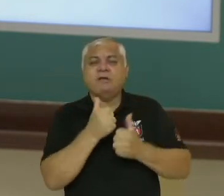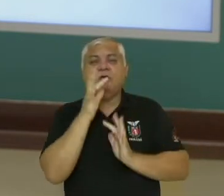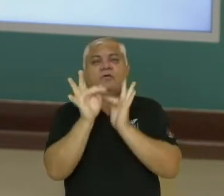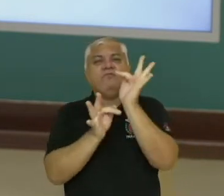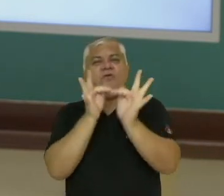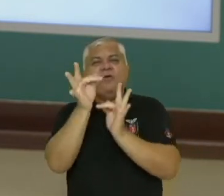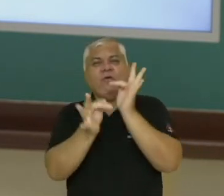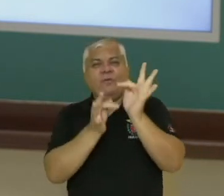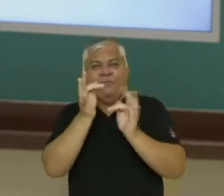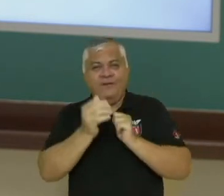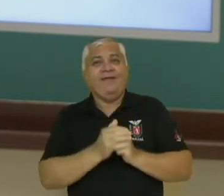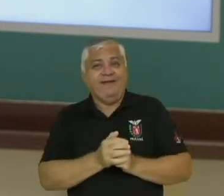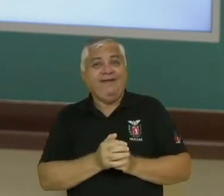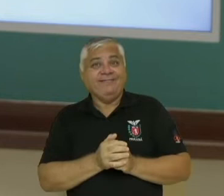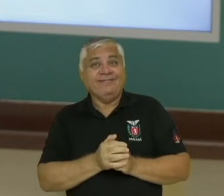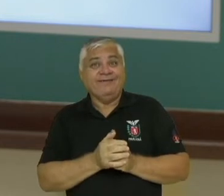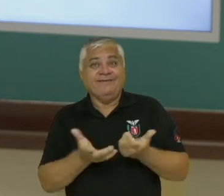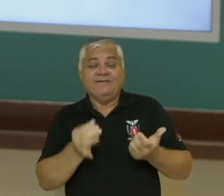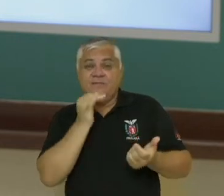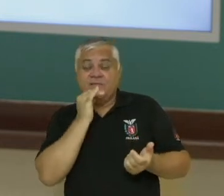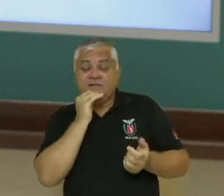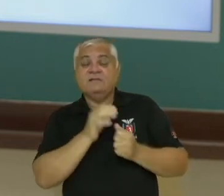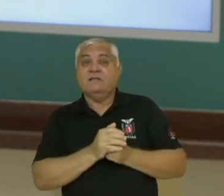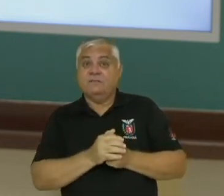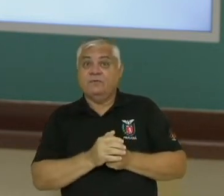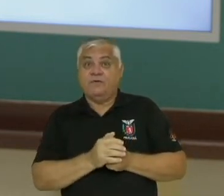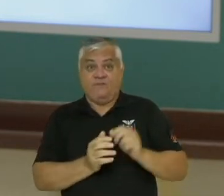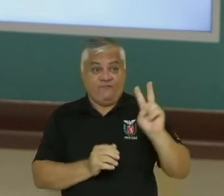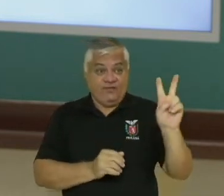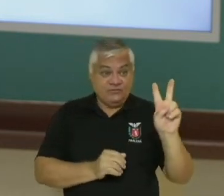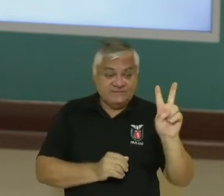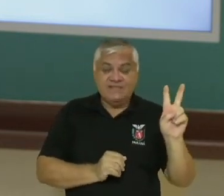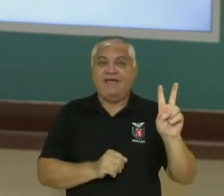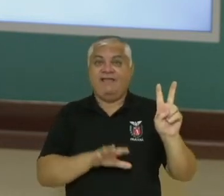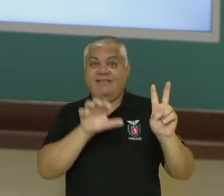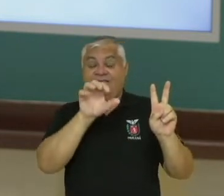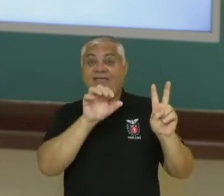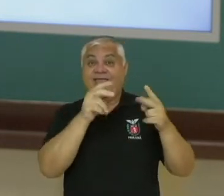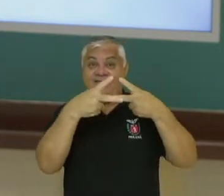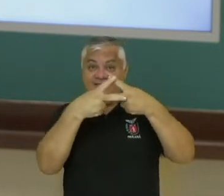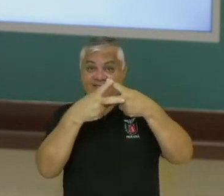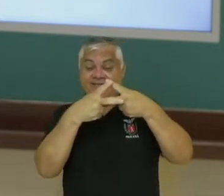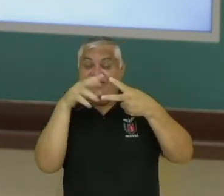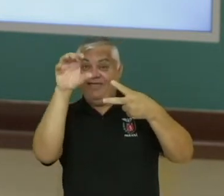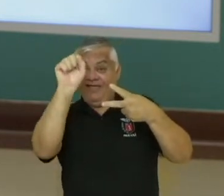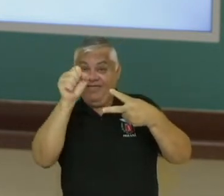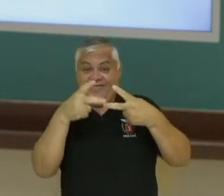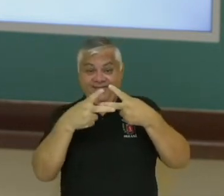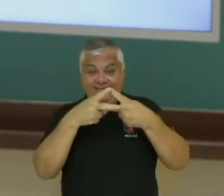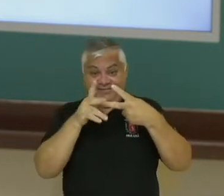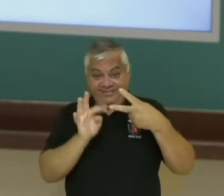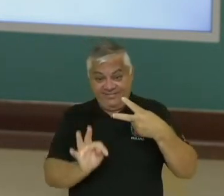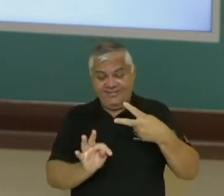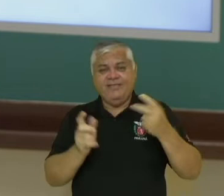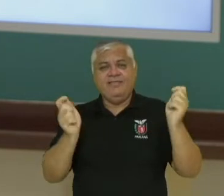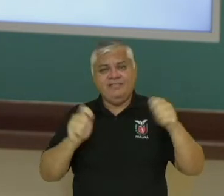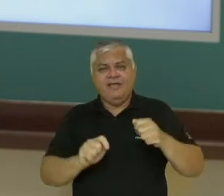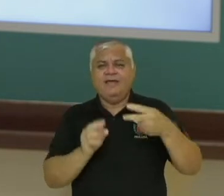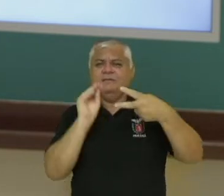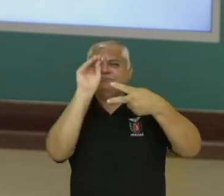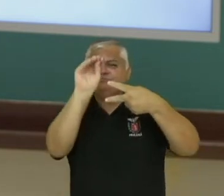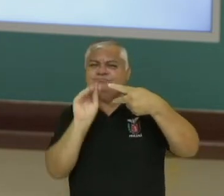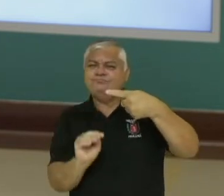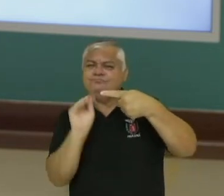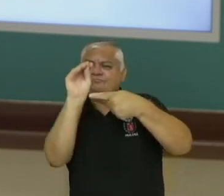das equações aqui, percebam que as unidades, né, elas estão do jeito que está. Por exemplo, ele está quilômetros e hora, o